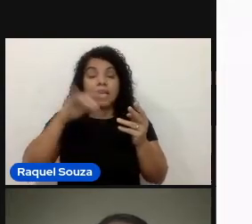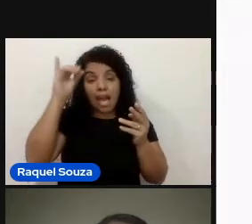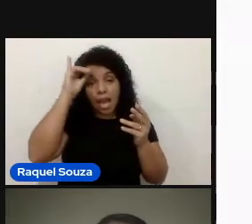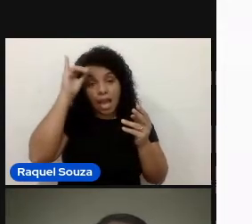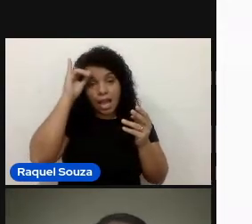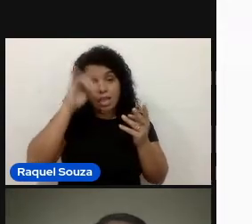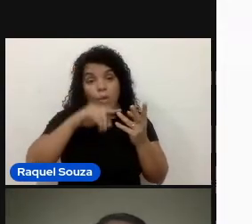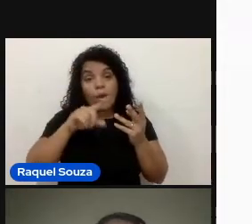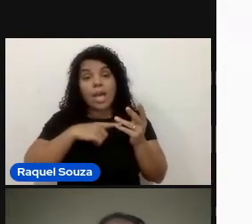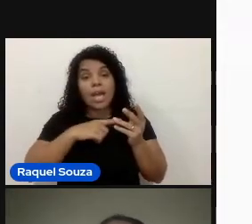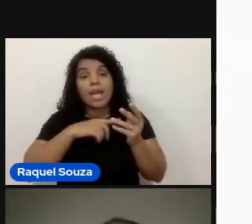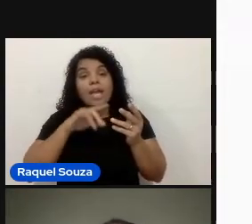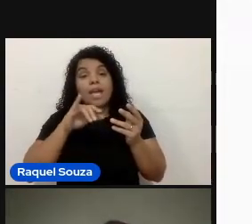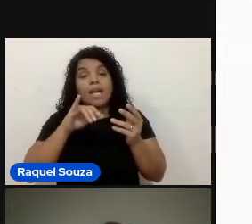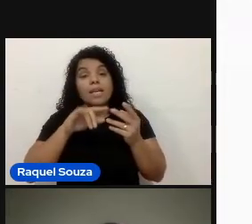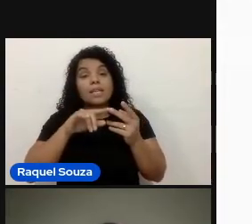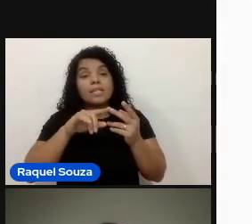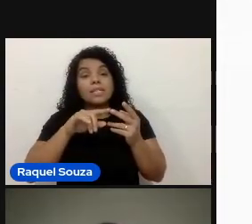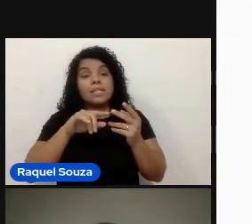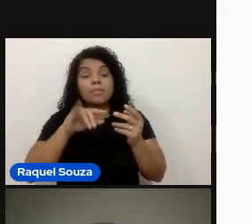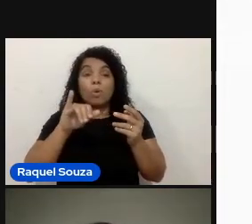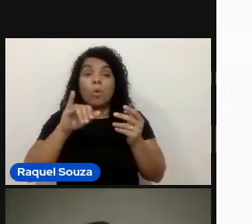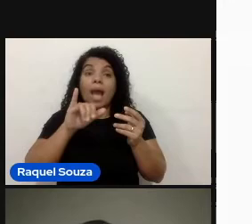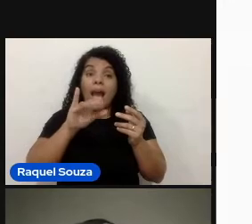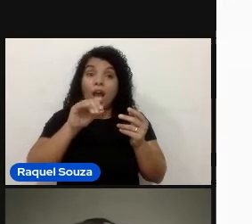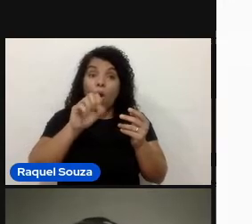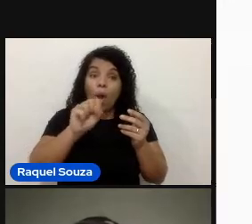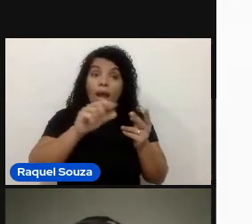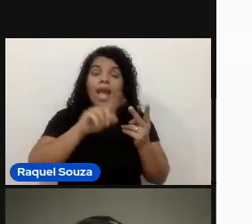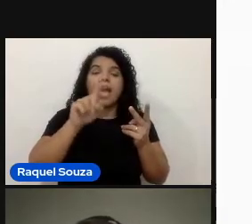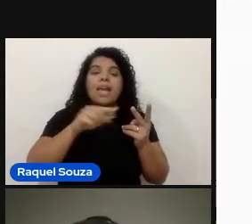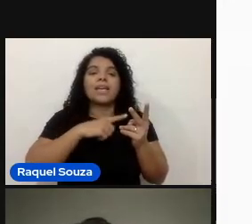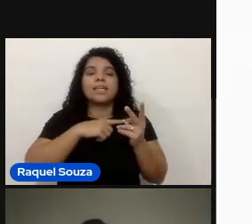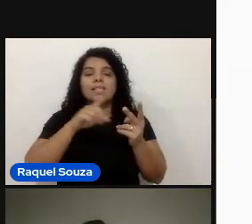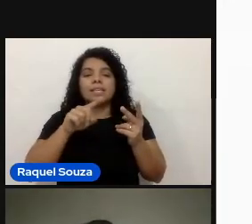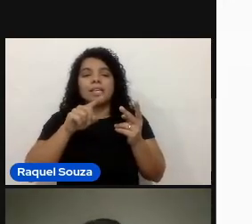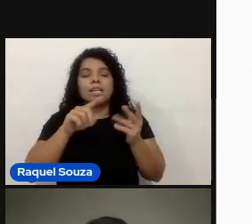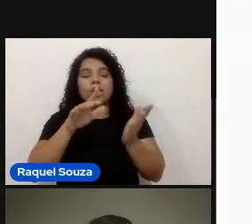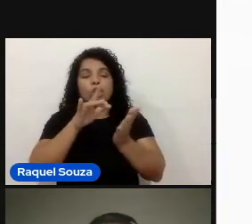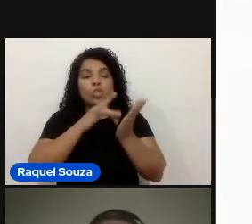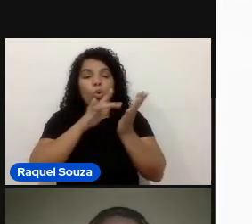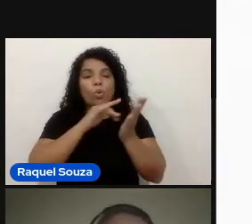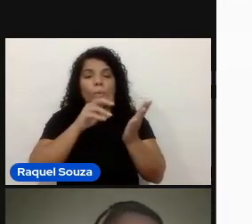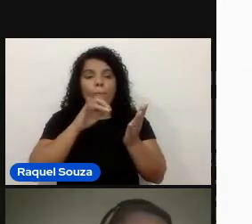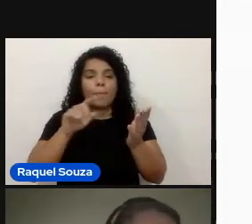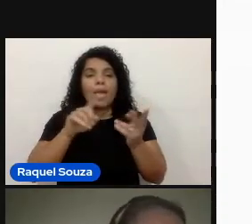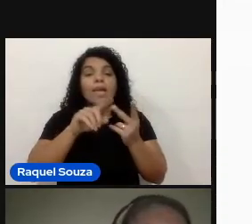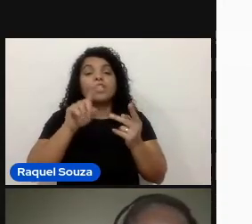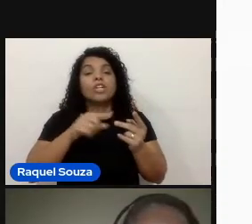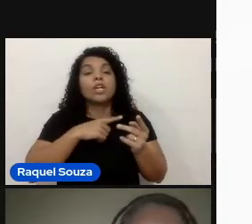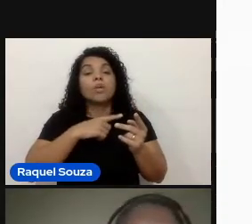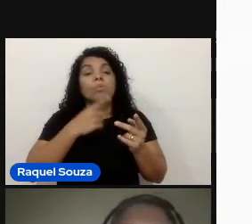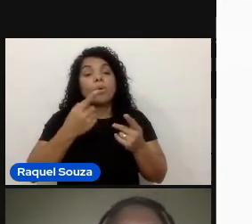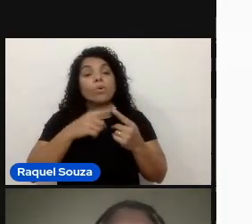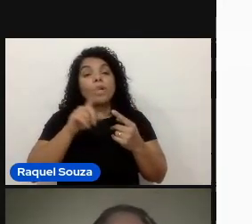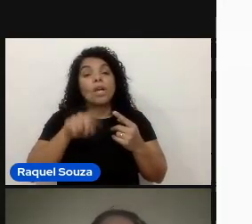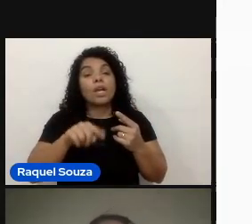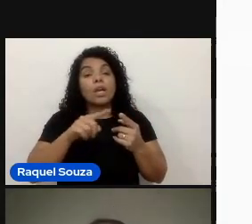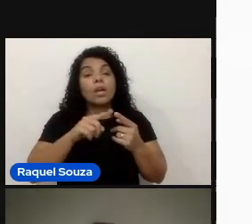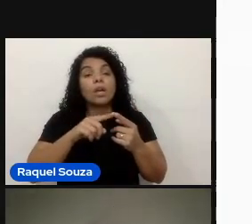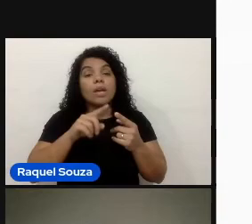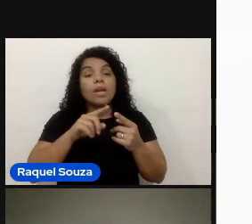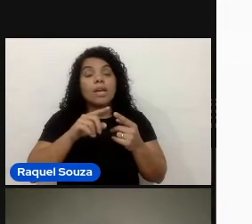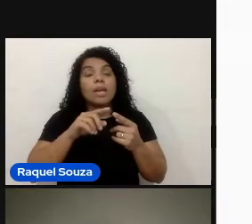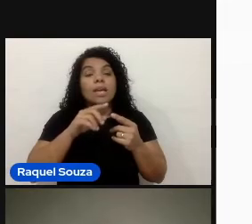iPad. Então, consegue ter uma cobertura boa, porque infelizmente o Internet Explorer morreu, finalmente, né? Fico